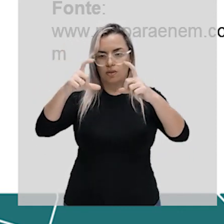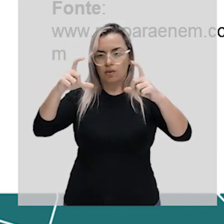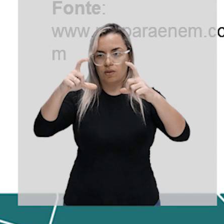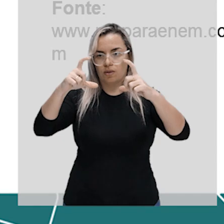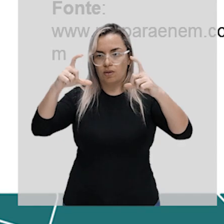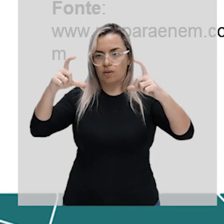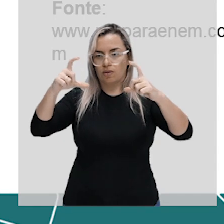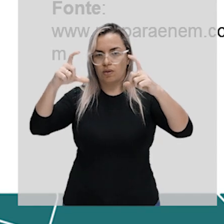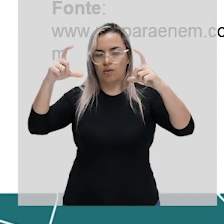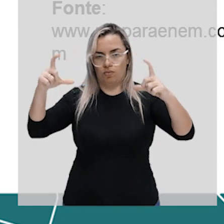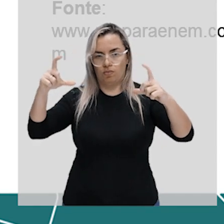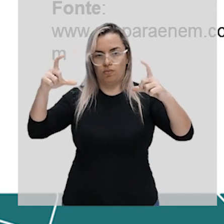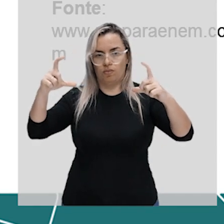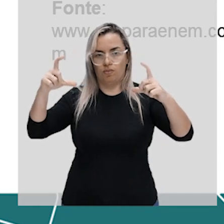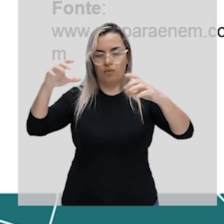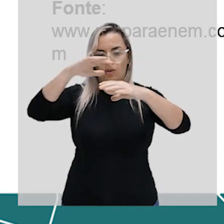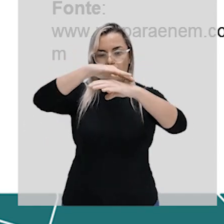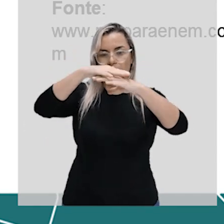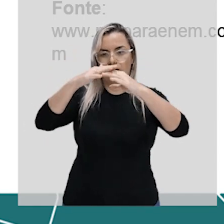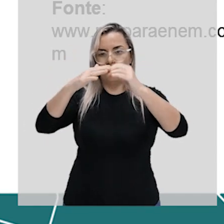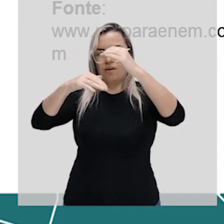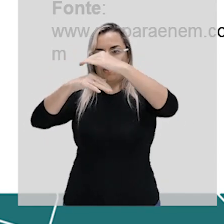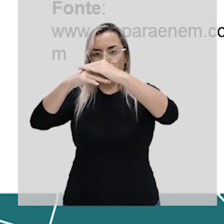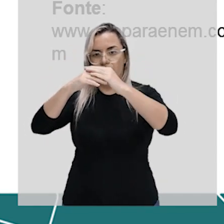3 camadas que formam o útero, né?